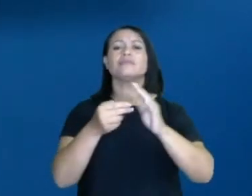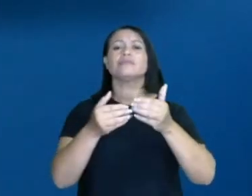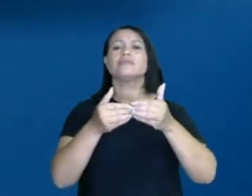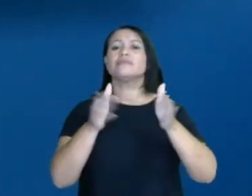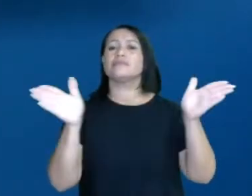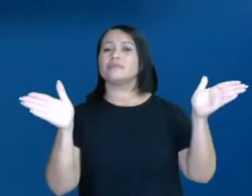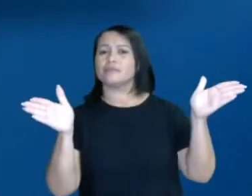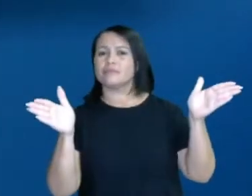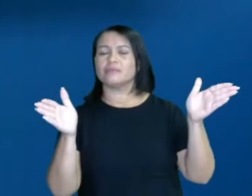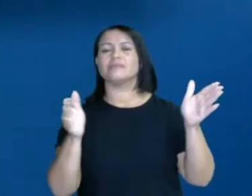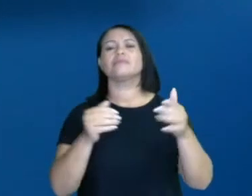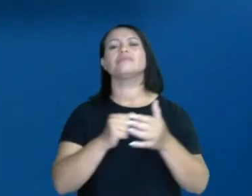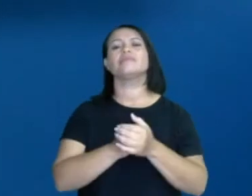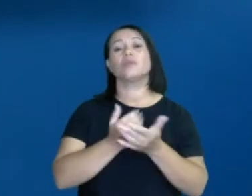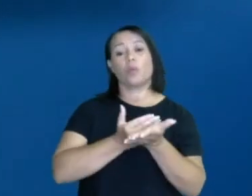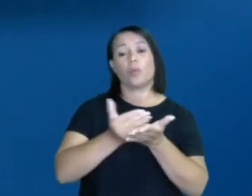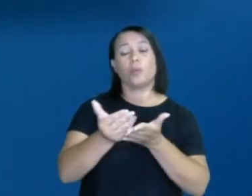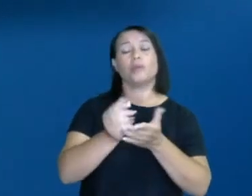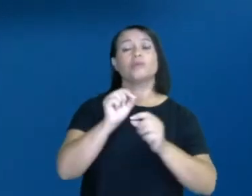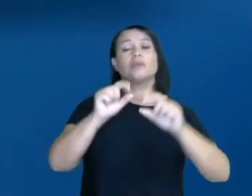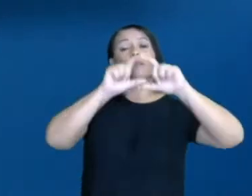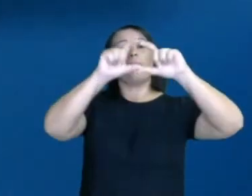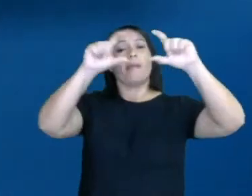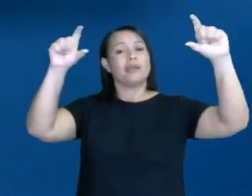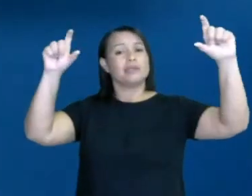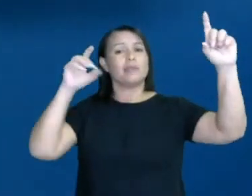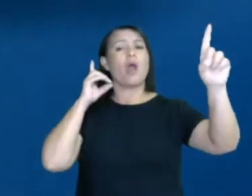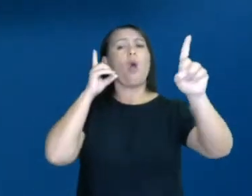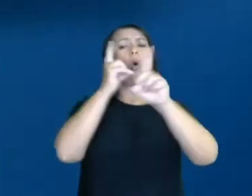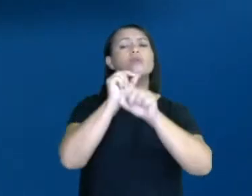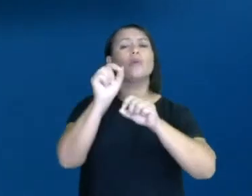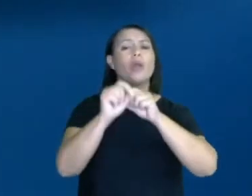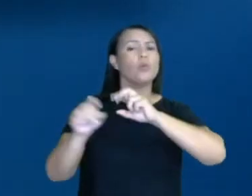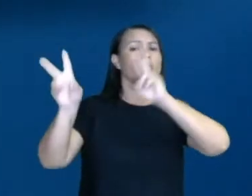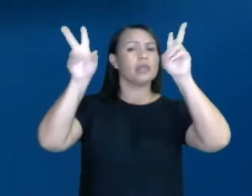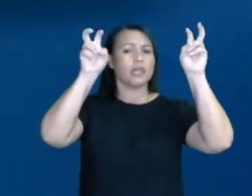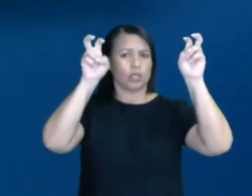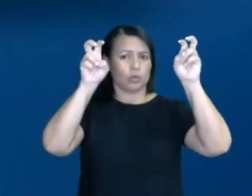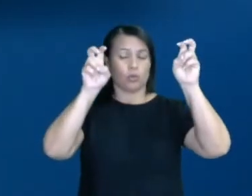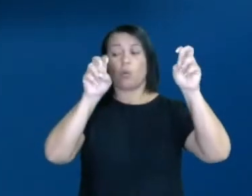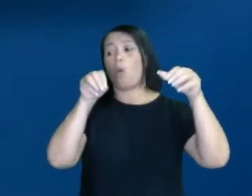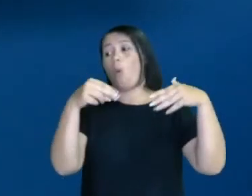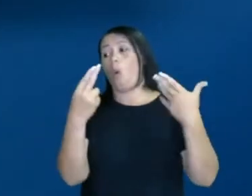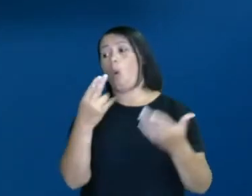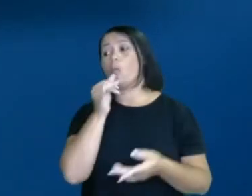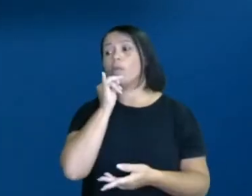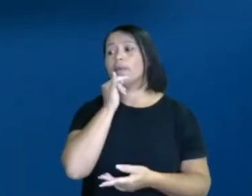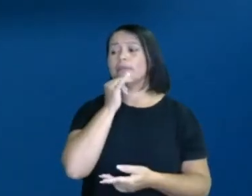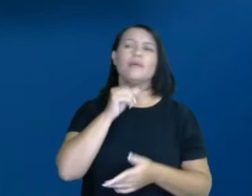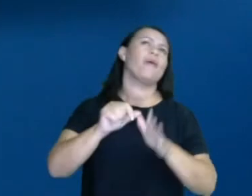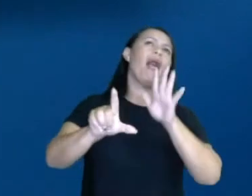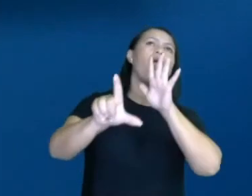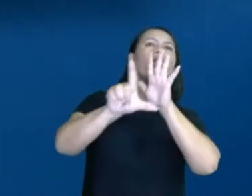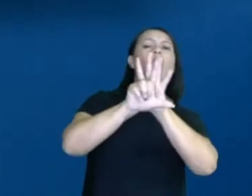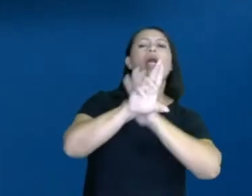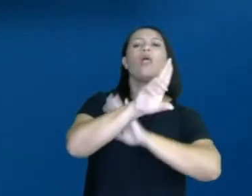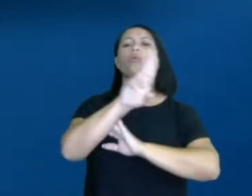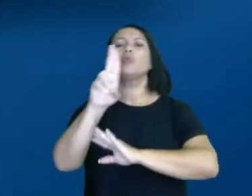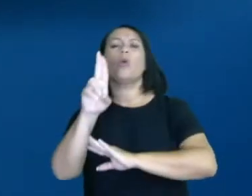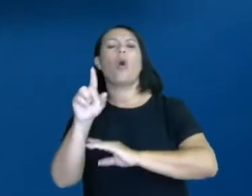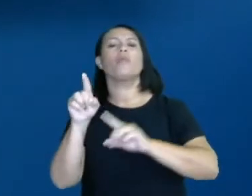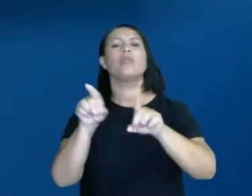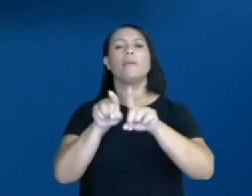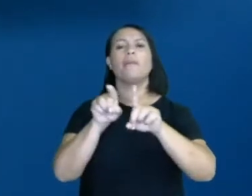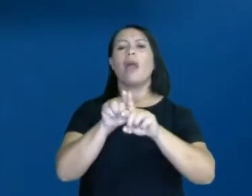o início e o começo. Na parte de cima você vai encontrar o quê? O título, que, ou seja, é o nome da lei, do